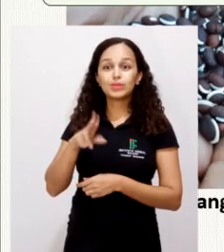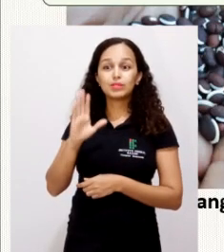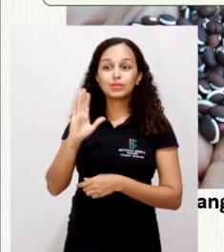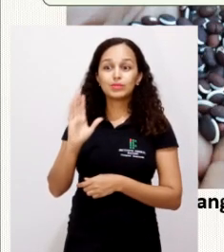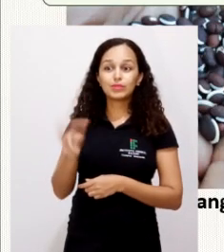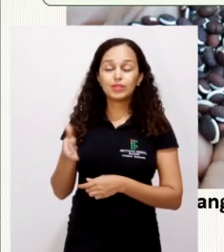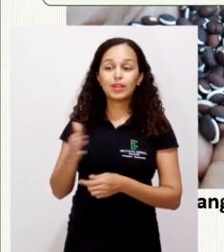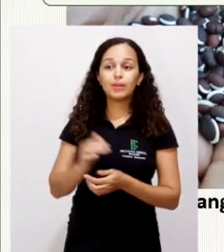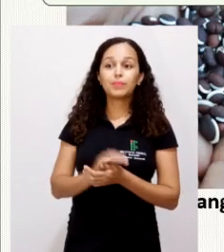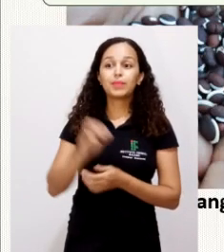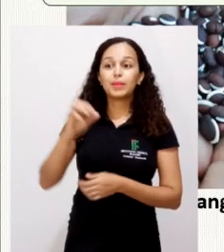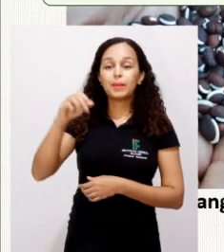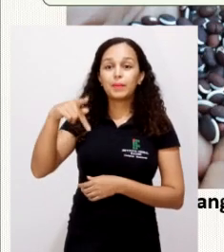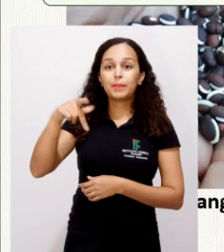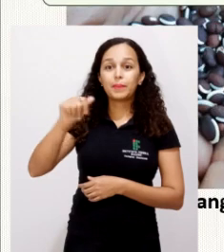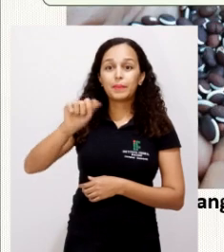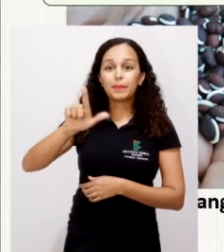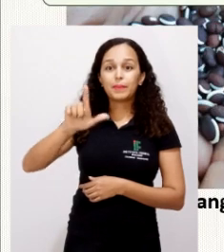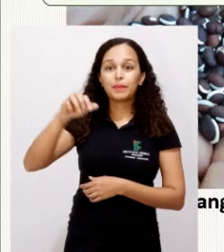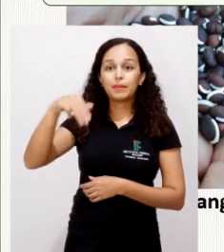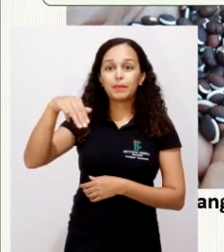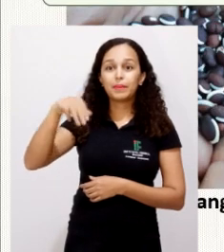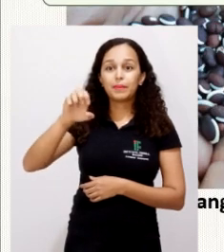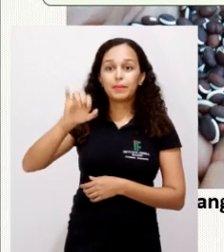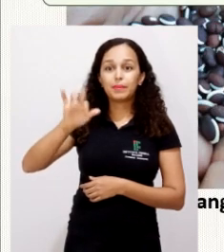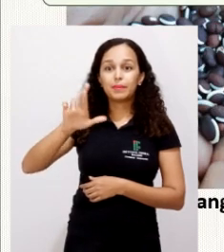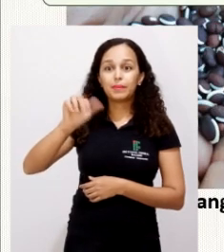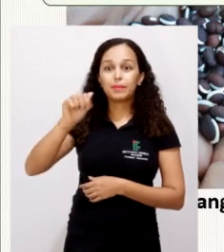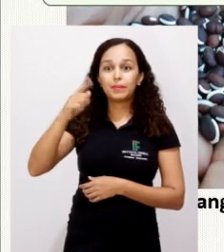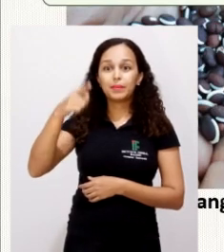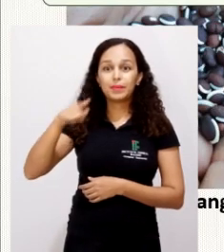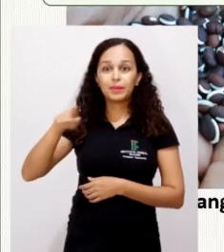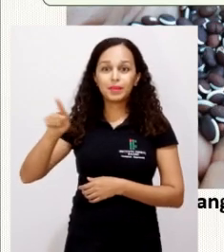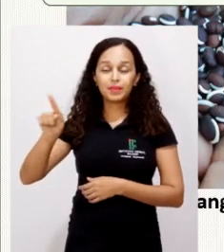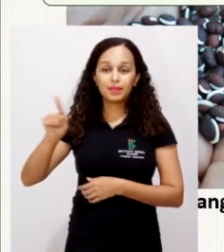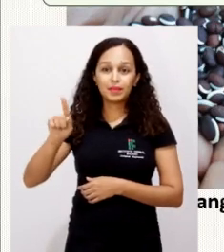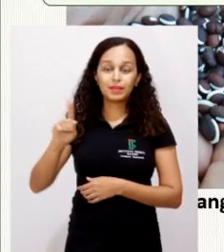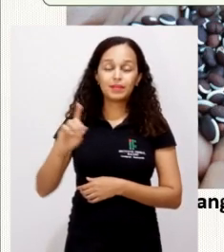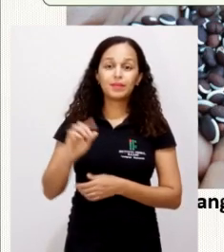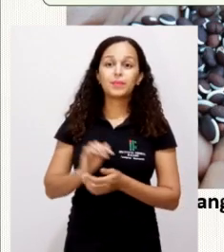em potássio e cálcio, com teor mais elevado do que a banana quando se